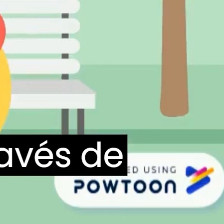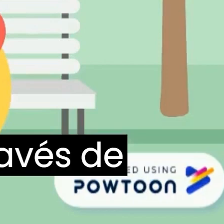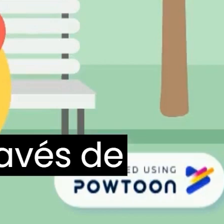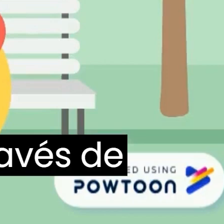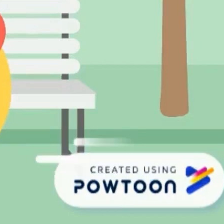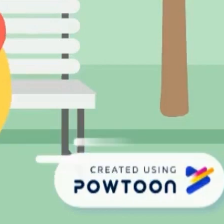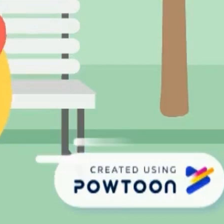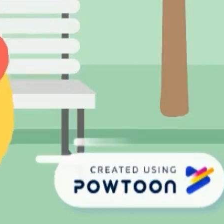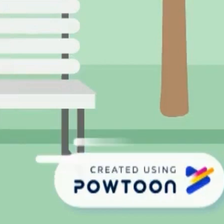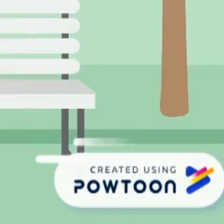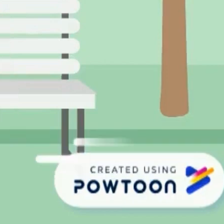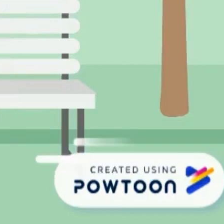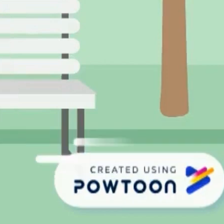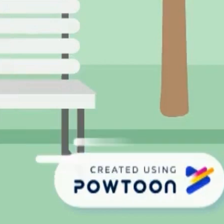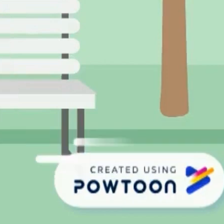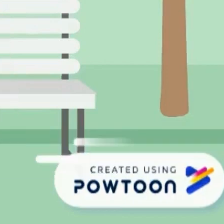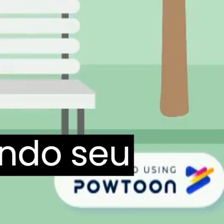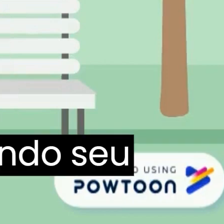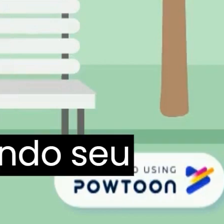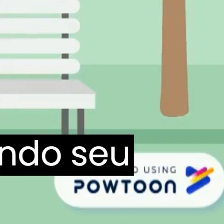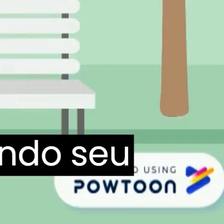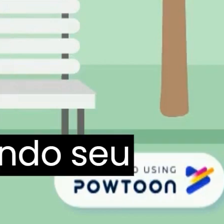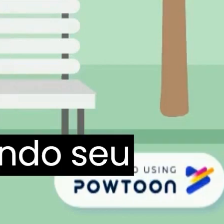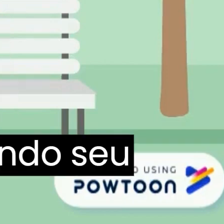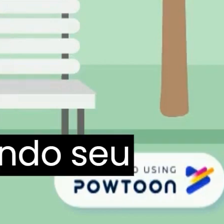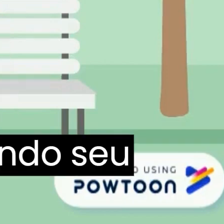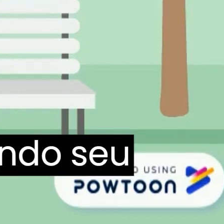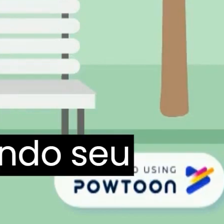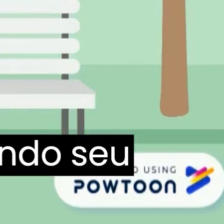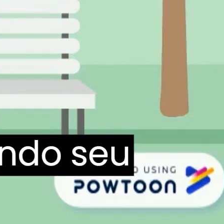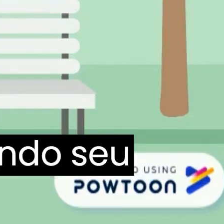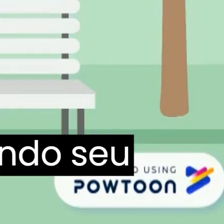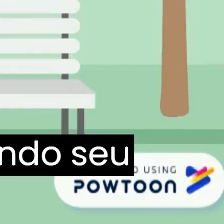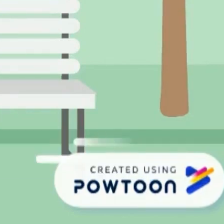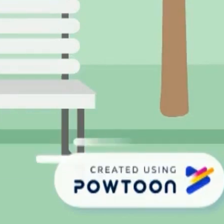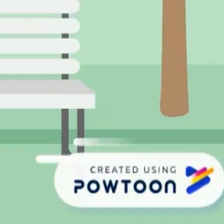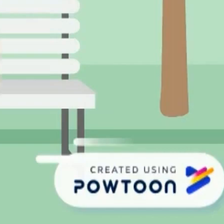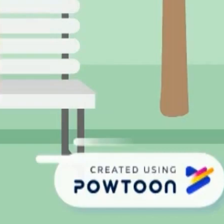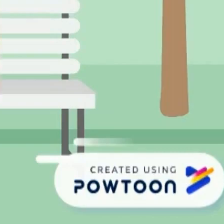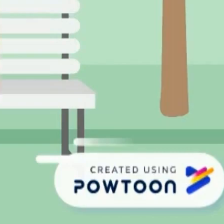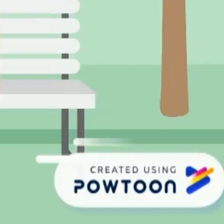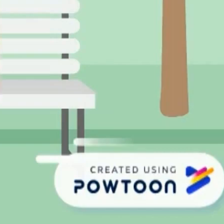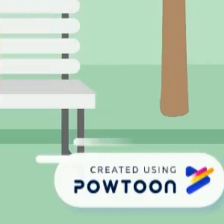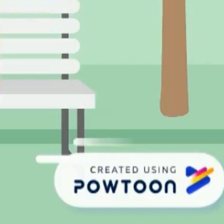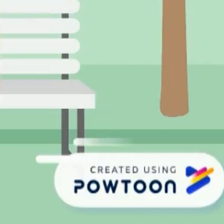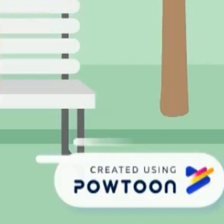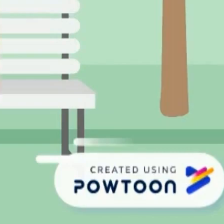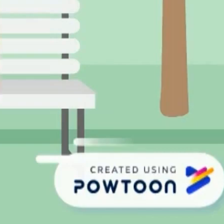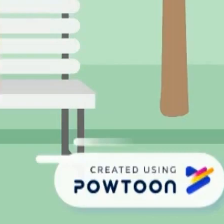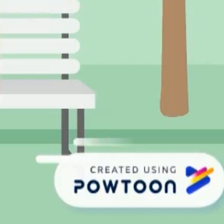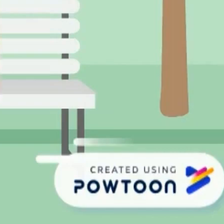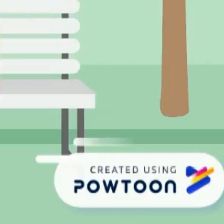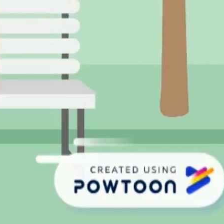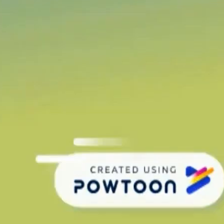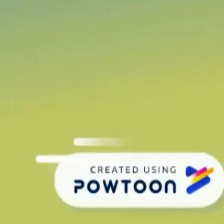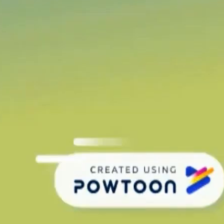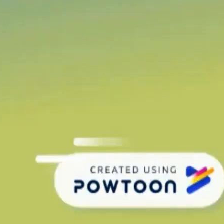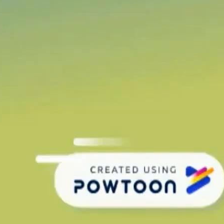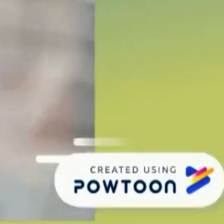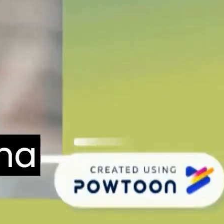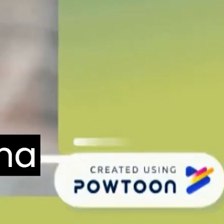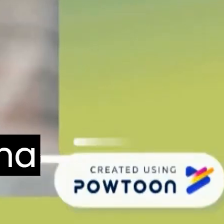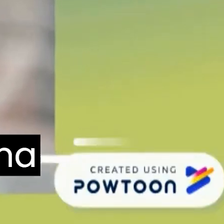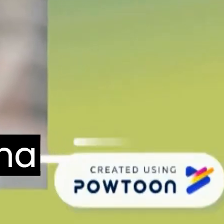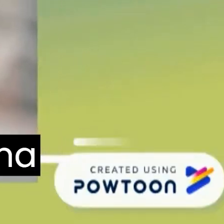Person hacia dó se dirigen a través de su vestimenta o dó están según el entorno